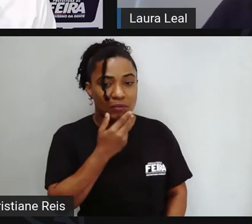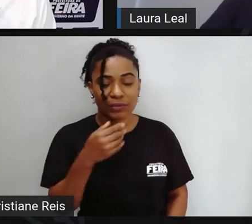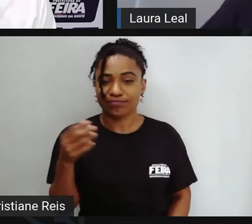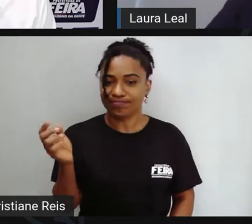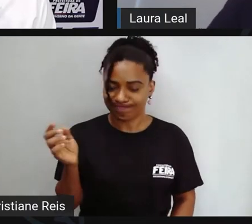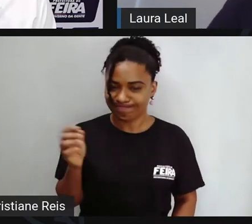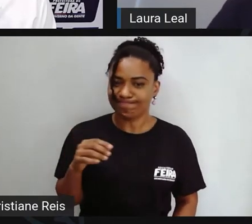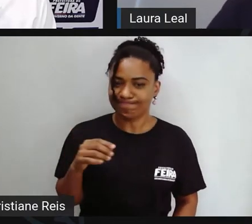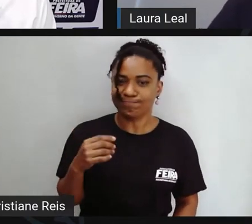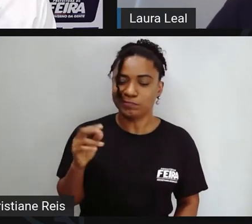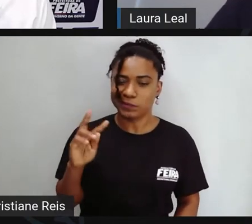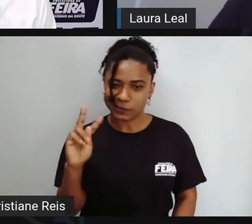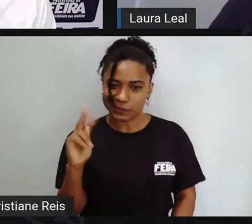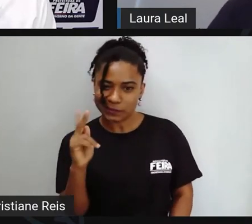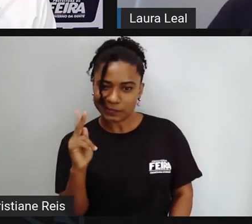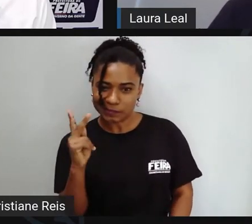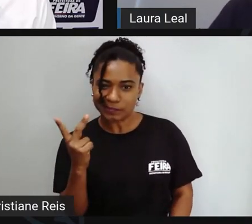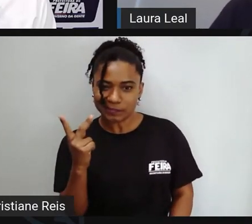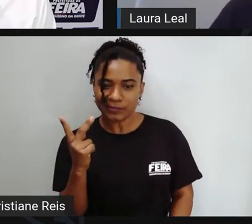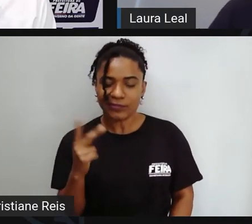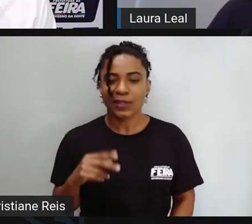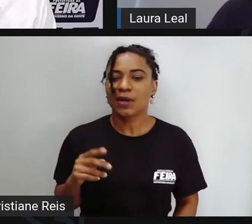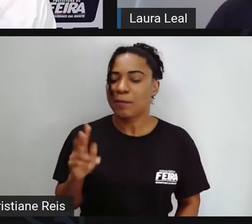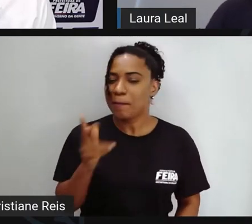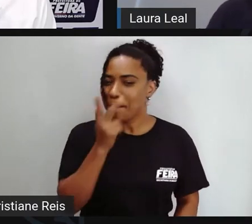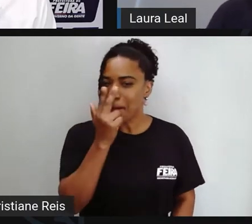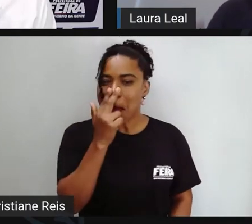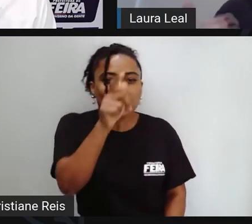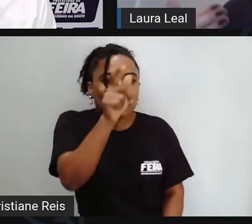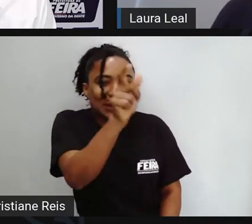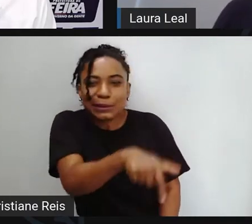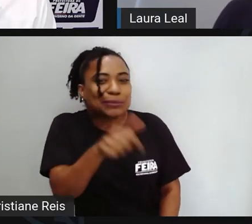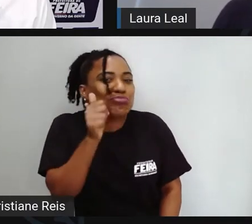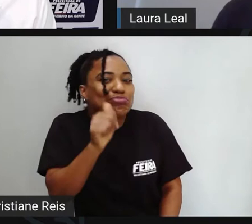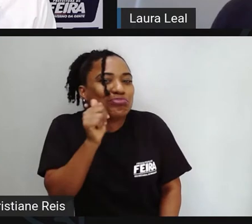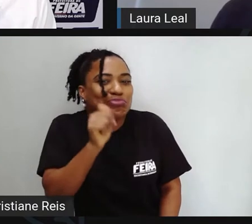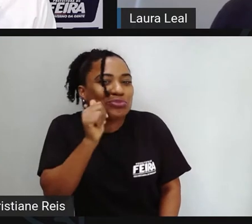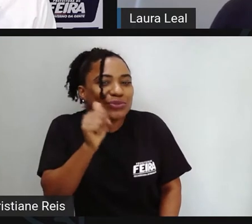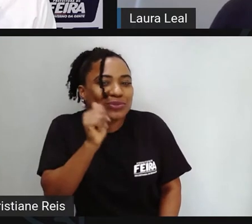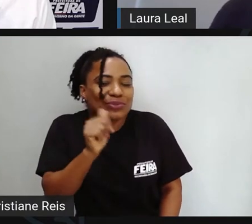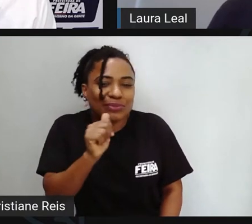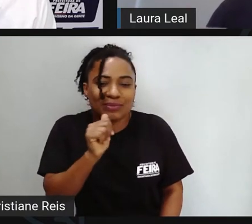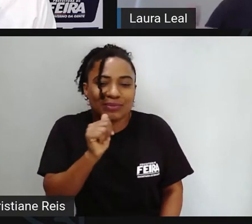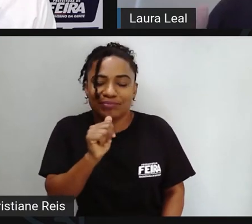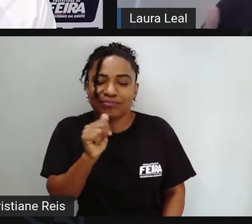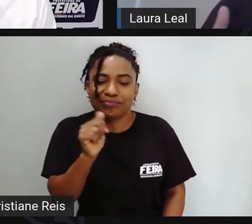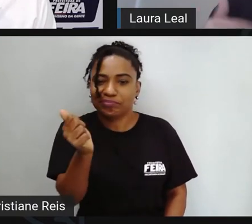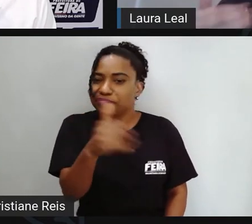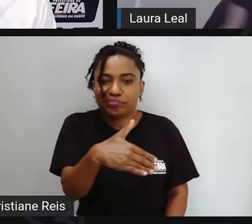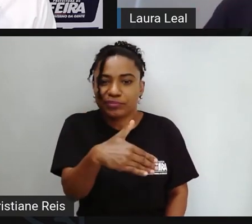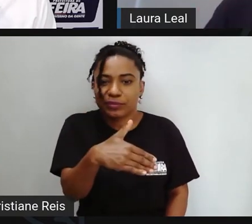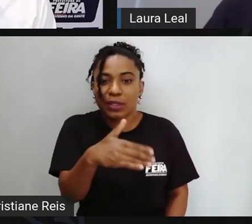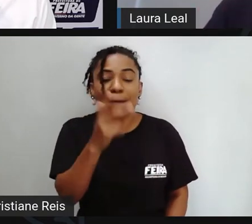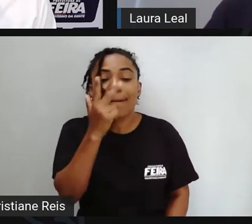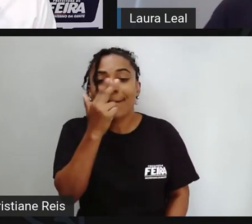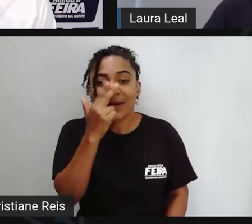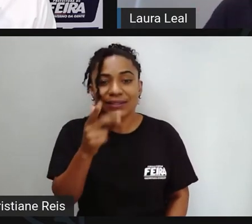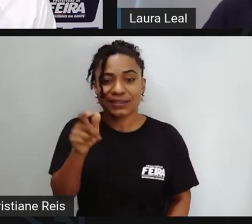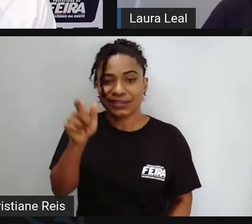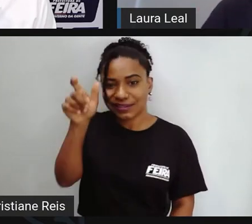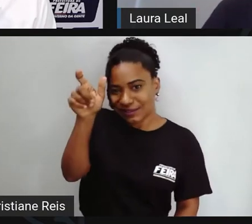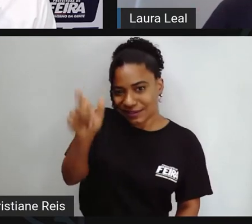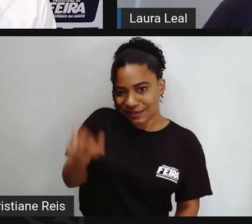Então, tudo que vem do universo feminino é interpretado como ruim, né? Eu lembro quando eu estava